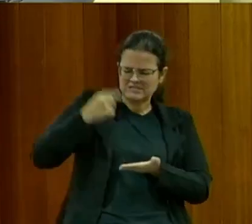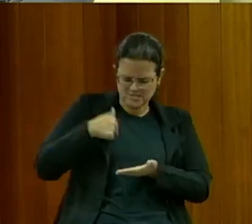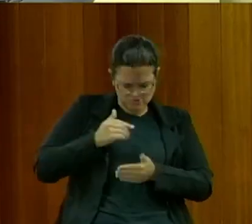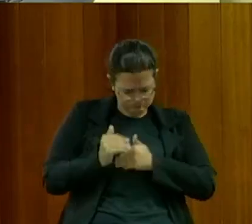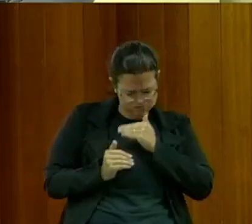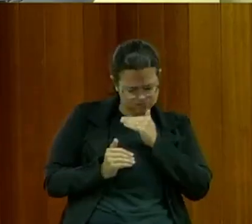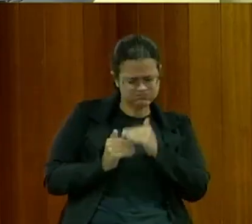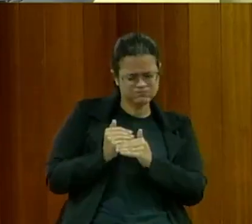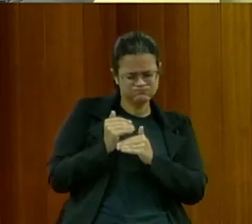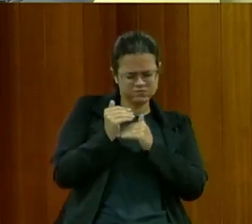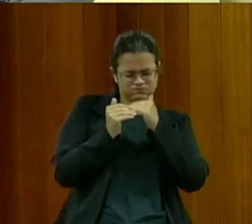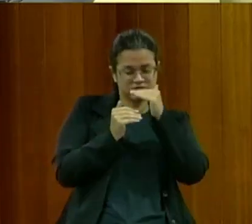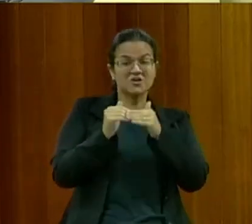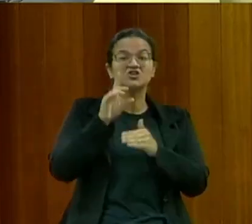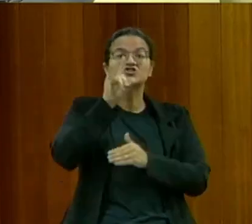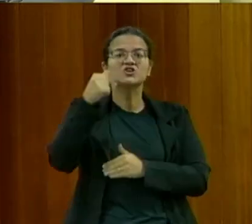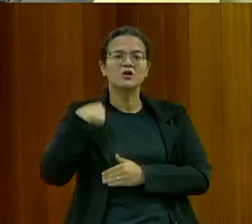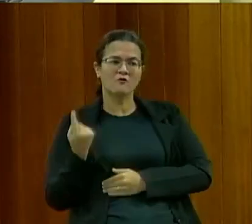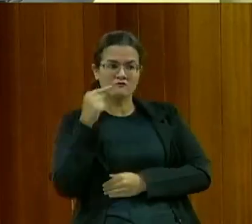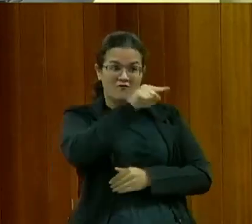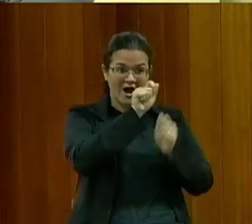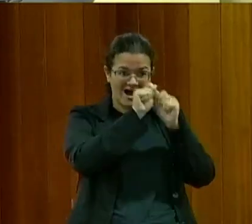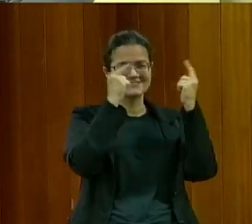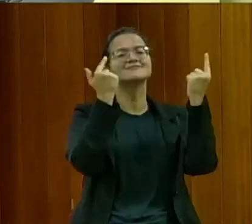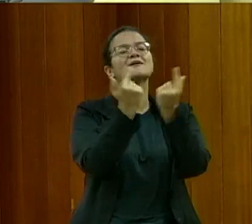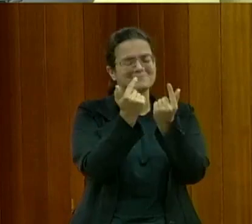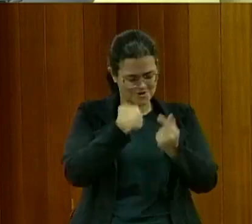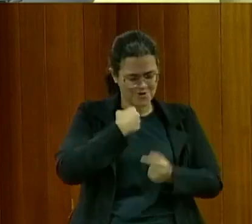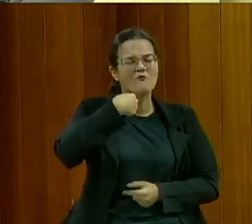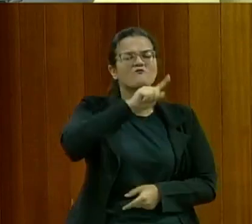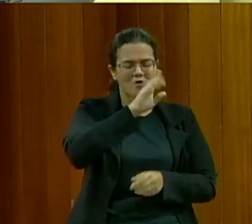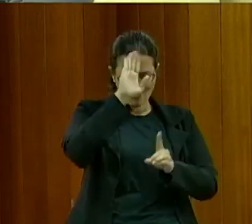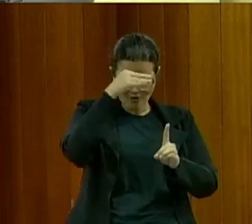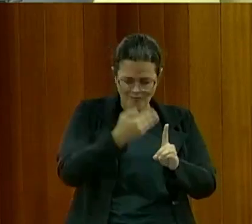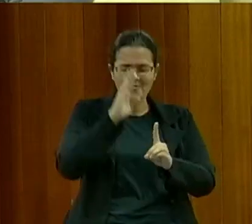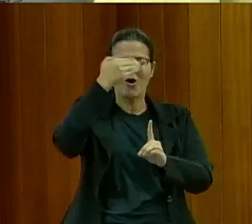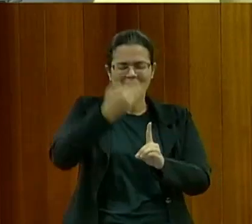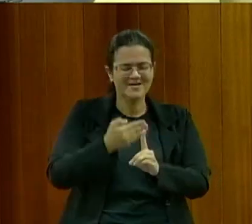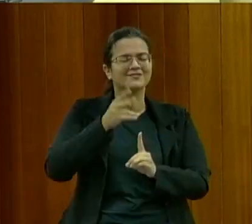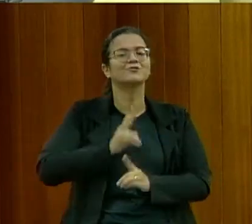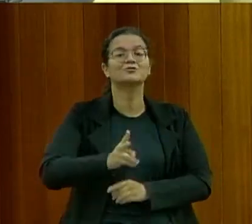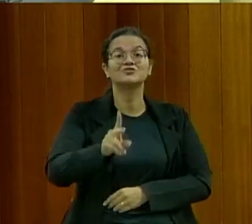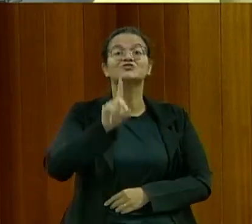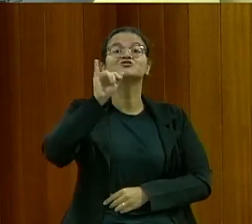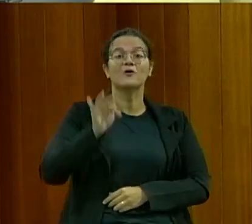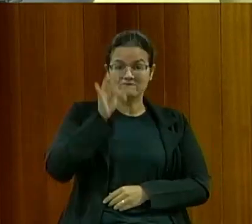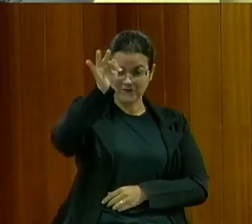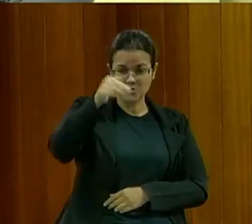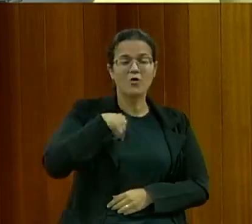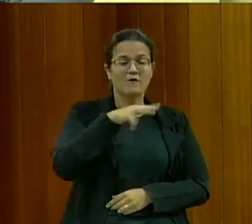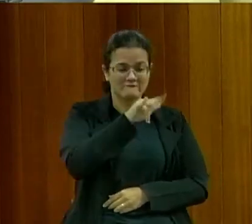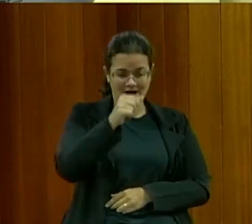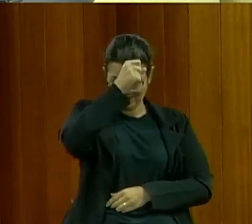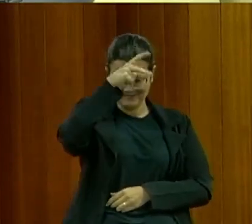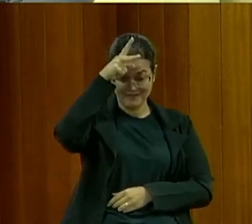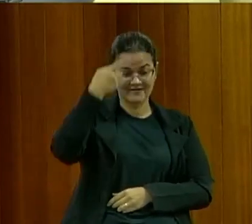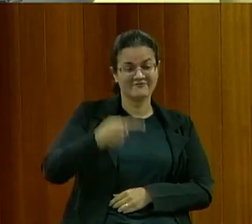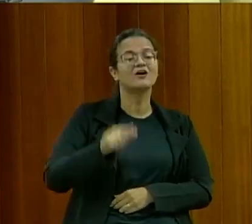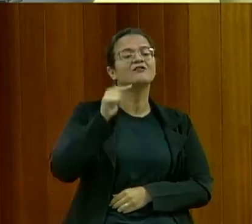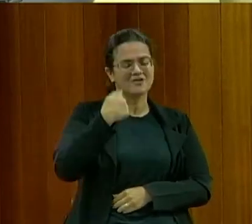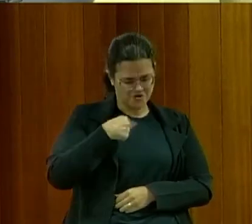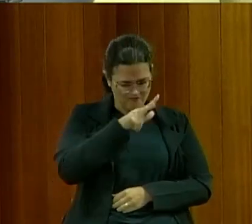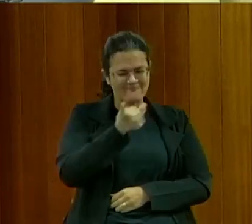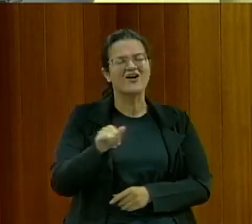vou homenagear o Luiz, aonde eu der conta de homenagear? E o dia que eu for prefeito de Goiânia, que eu vou ser também, vocês vão ter, vai ter notícia também, pode ter